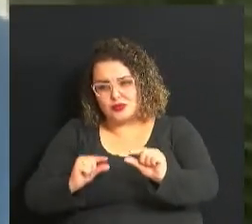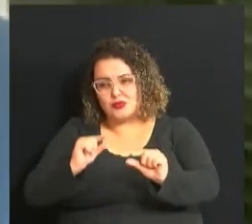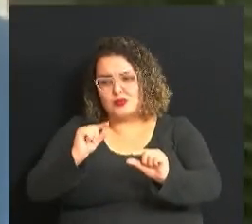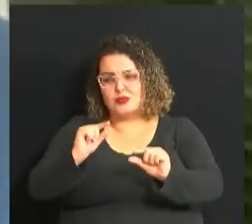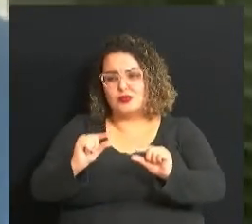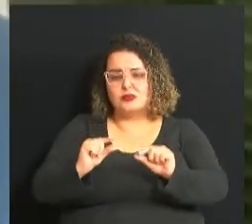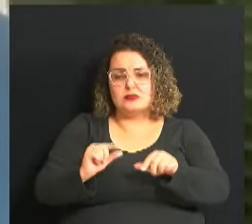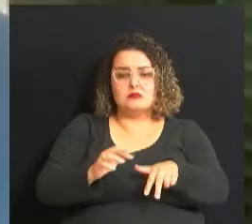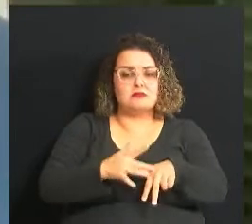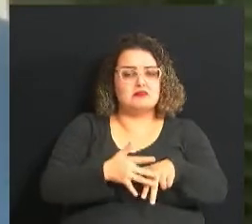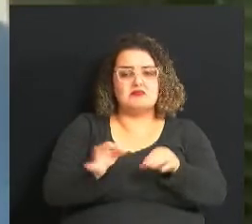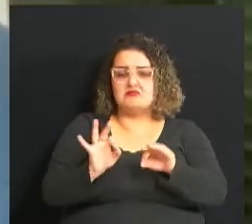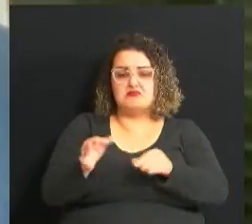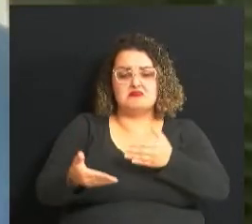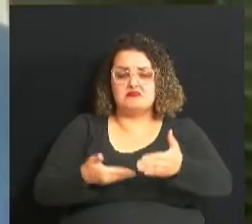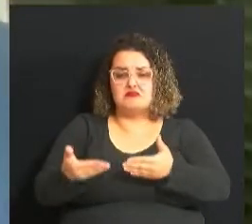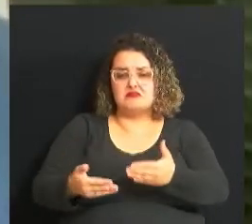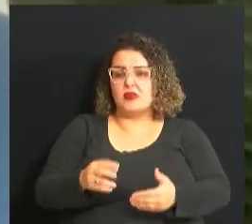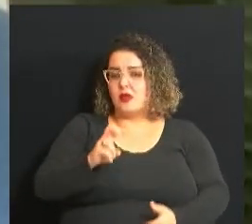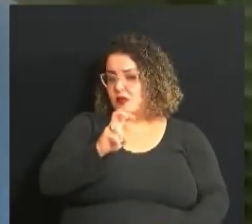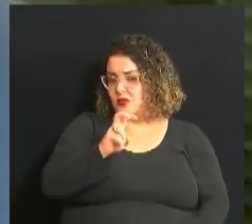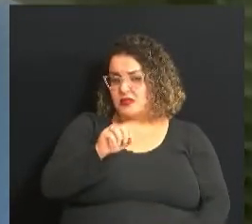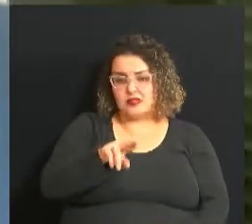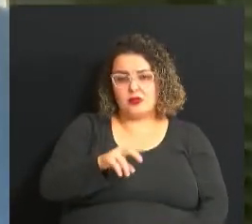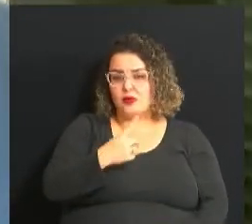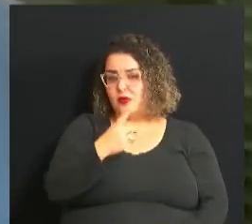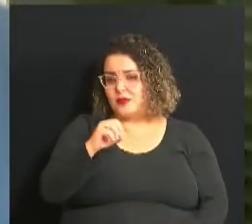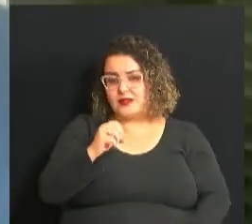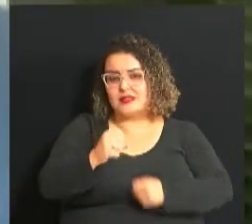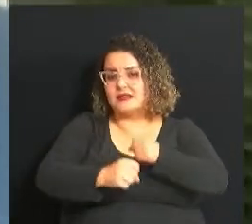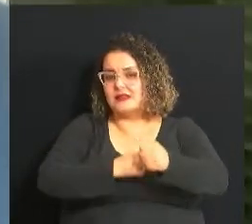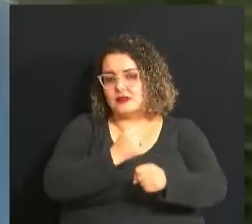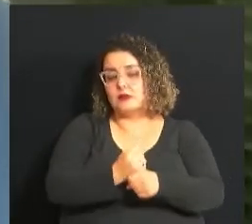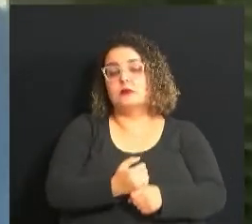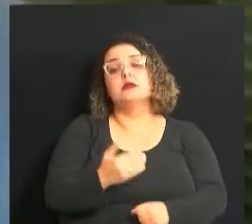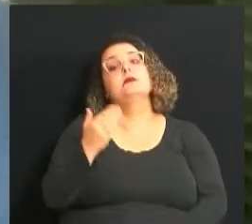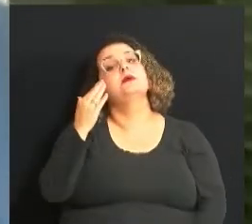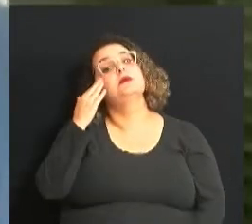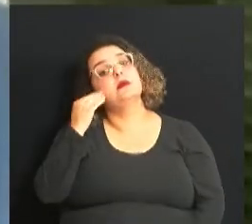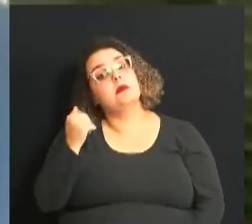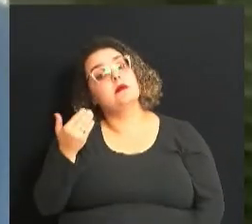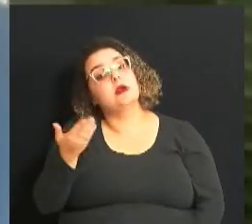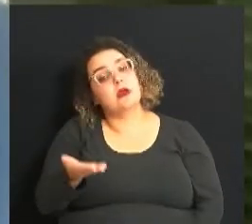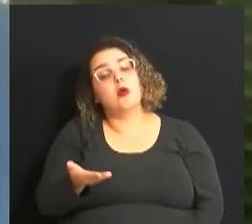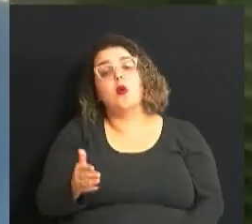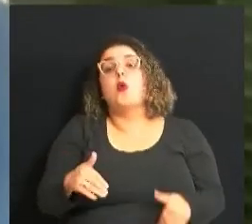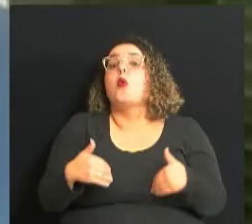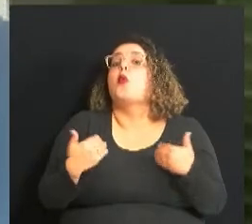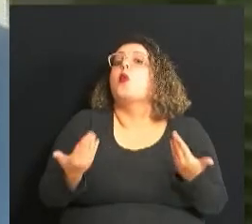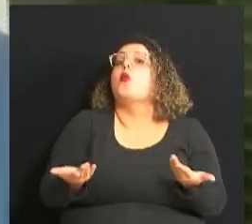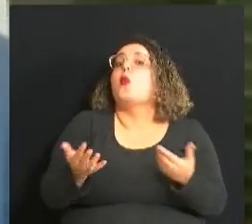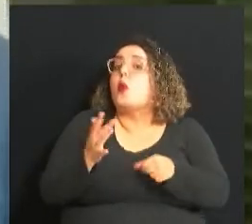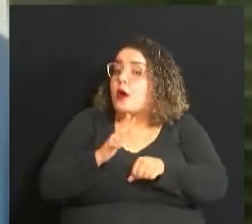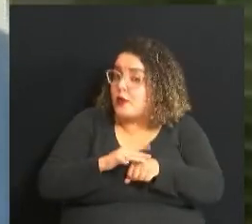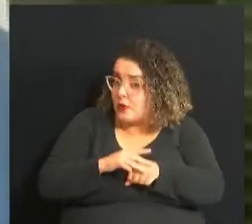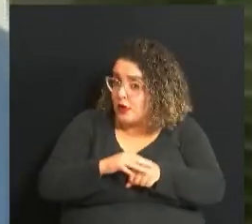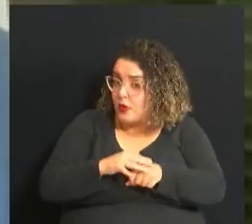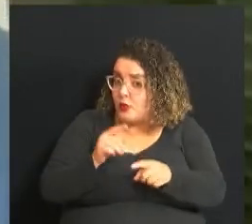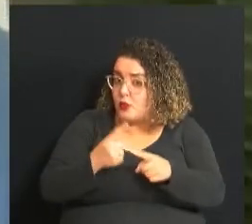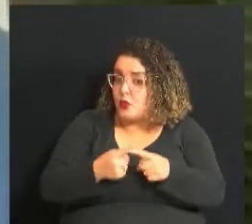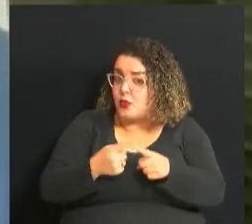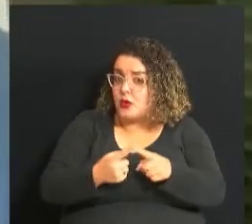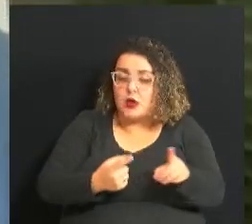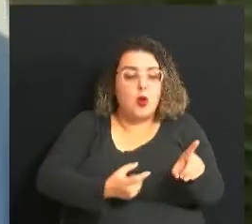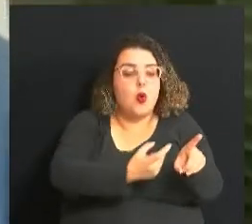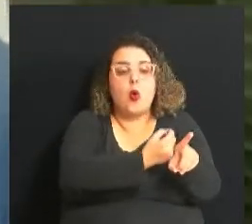nenhum tratamento por 5, 10 anos. Mas, para eu saber disso, eu tenho que saber que doença que ele tem. Que o câncer não é um só.